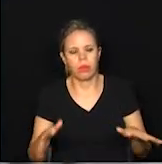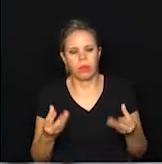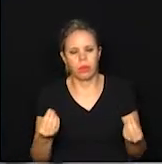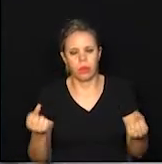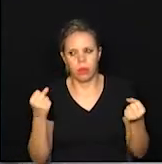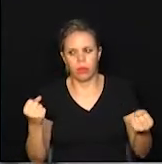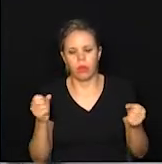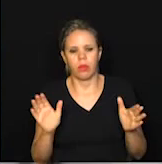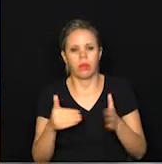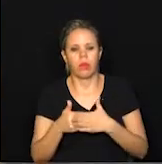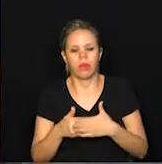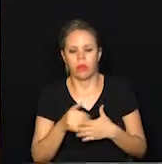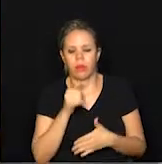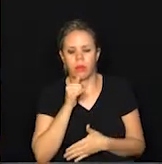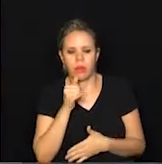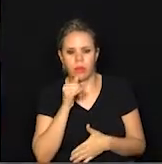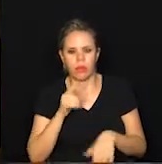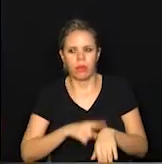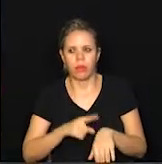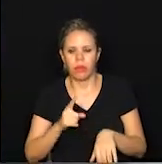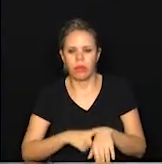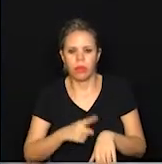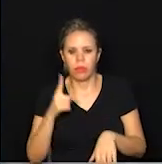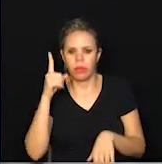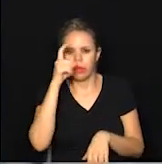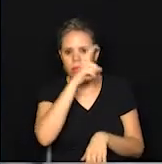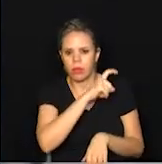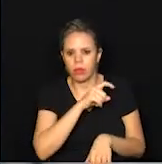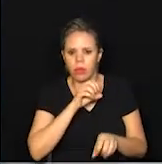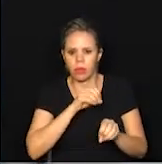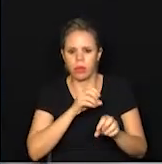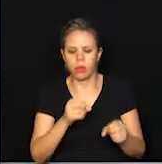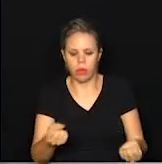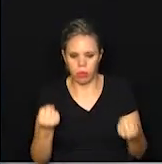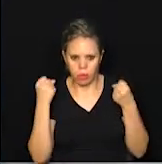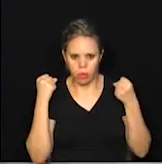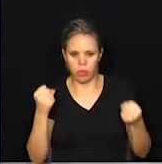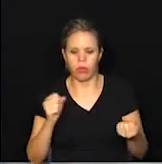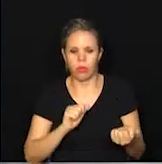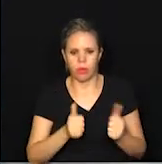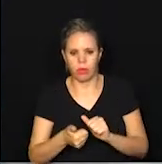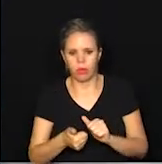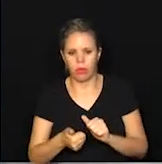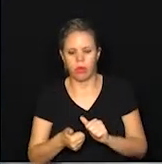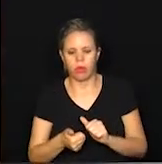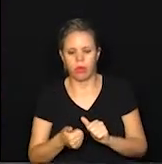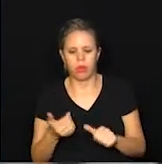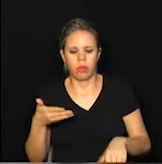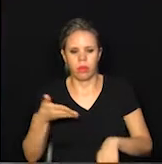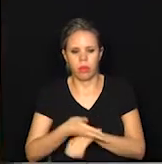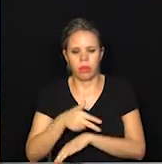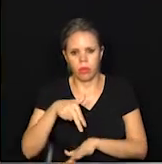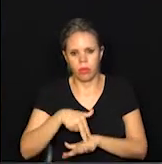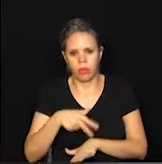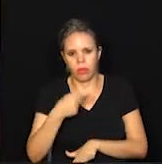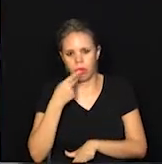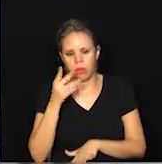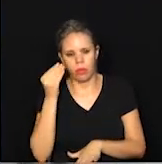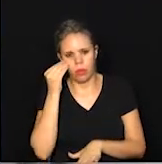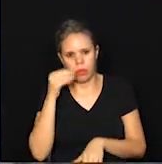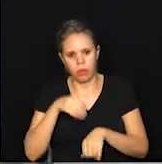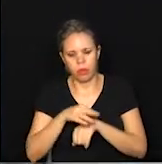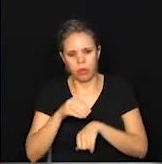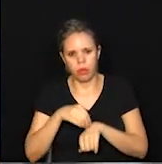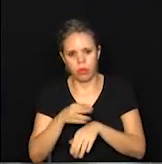academias fechadas. Então, é um momento difícil da educação física e do esporte, mas eu vim aqui mais para tentar trazer